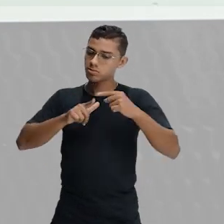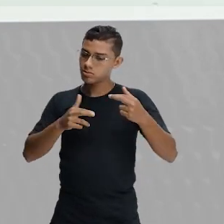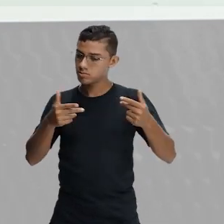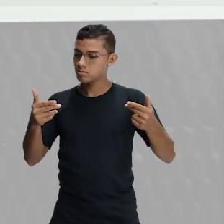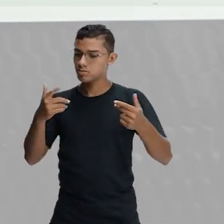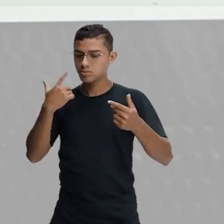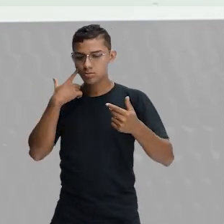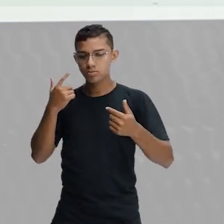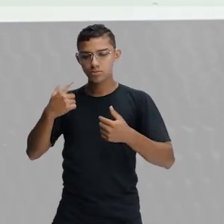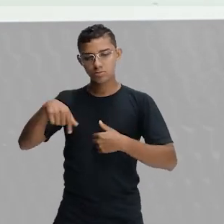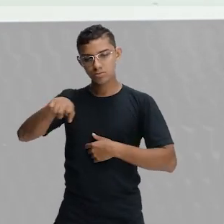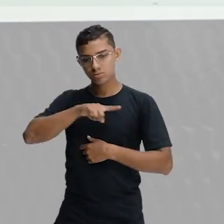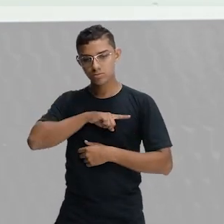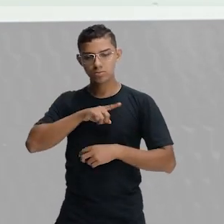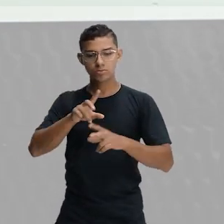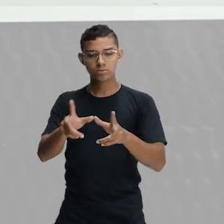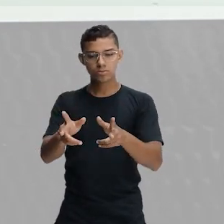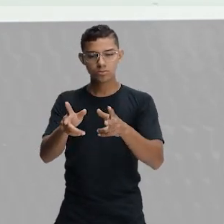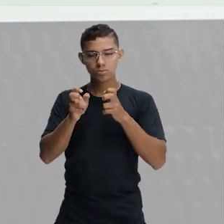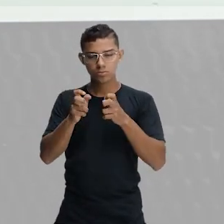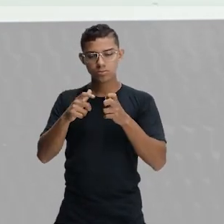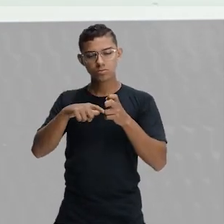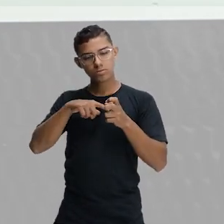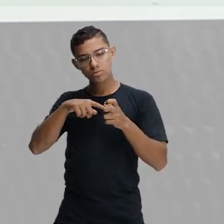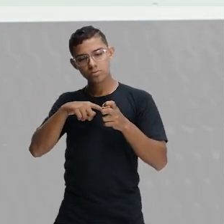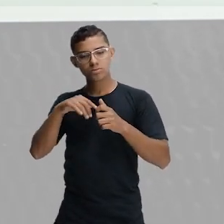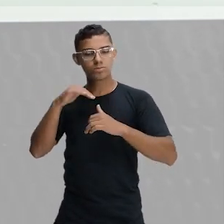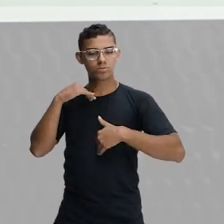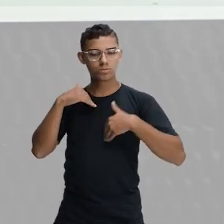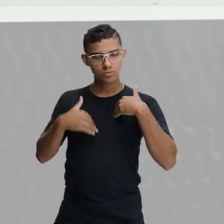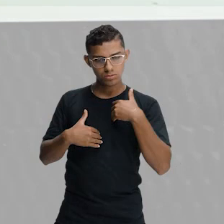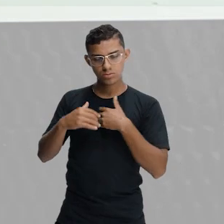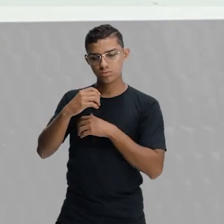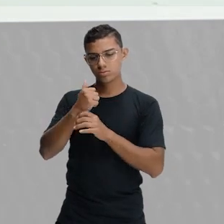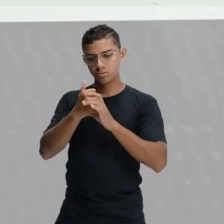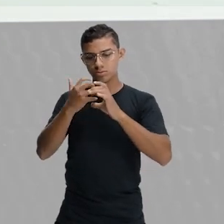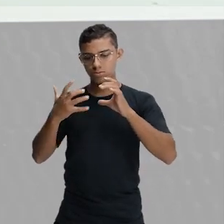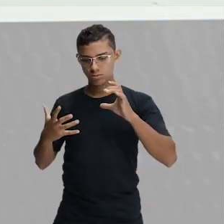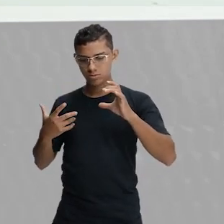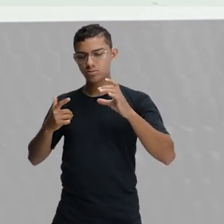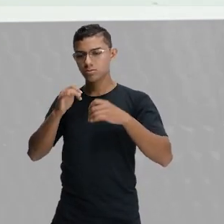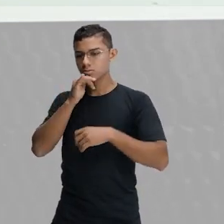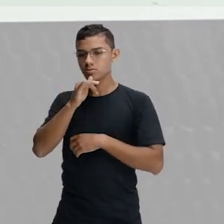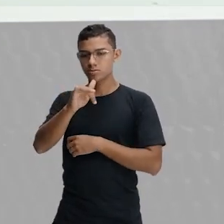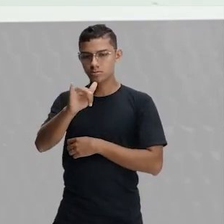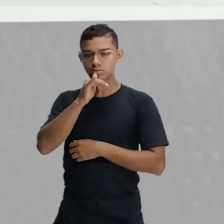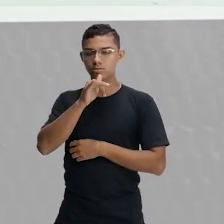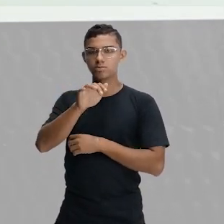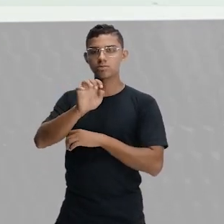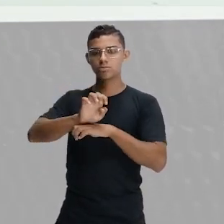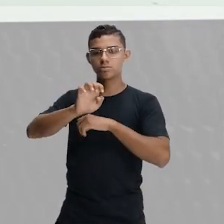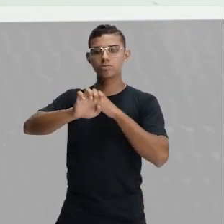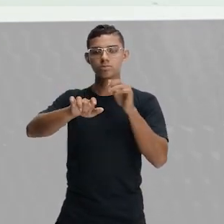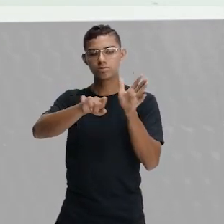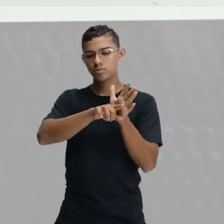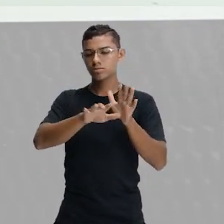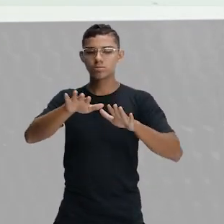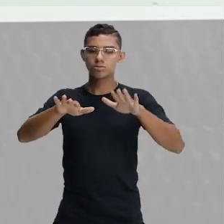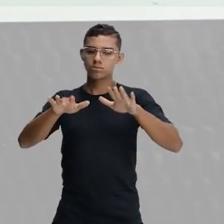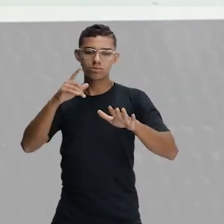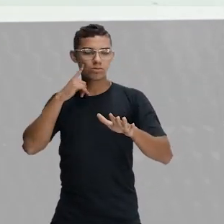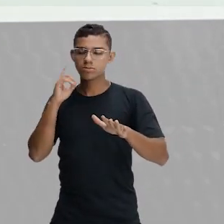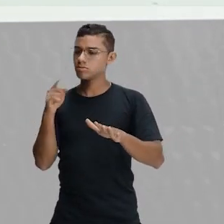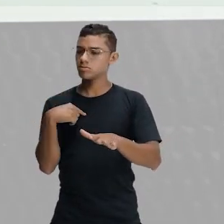conseguir perceber que esses corpos eles começam a ganhar características elétricas. Talvez você não veja e